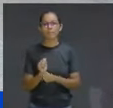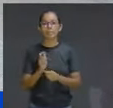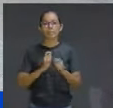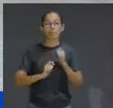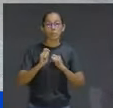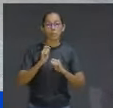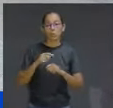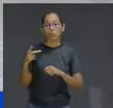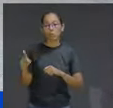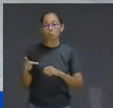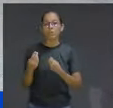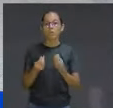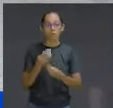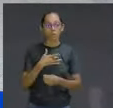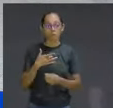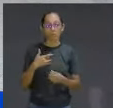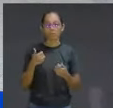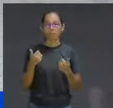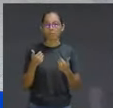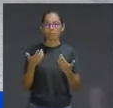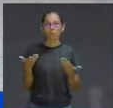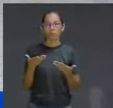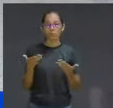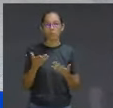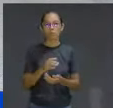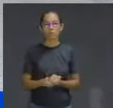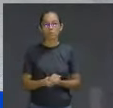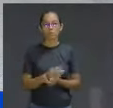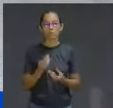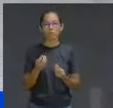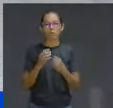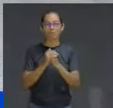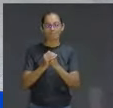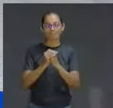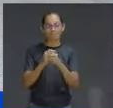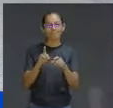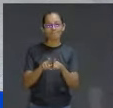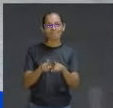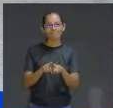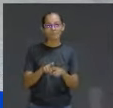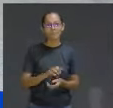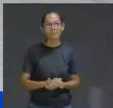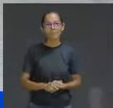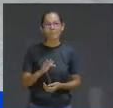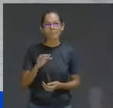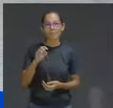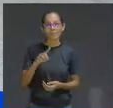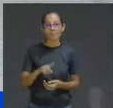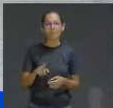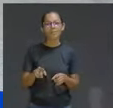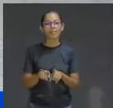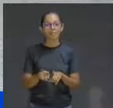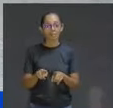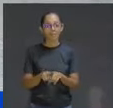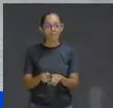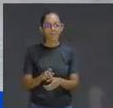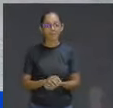expectativa e muita oração, mas graças a Deus assim e na fé do Senhor, né, ela